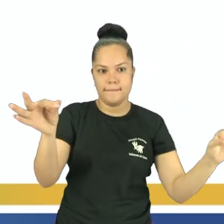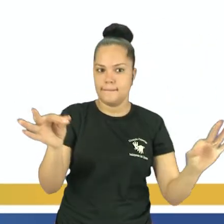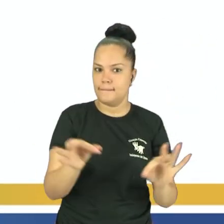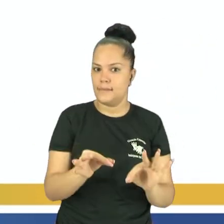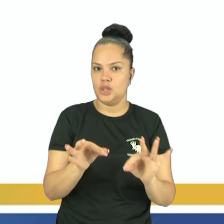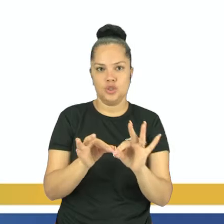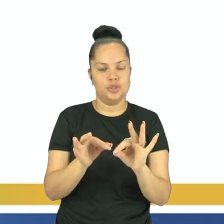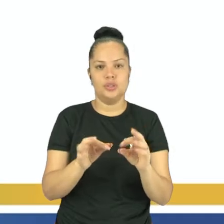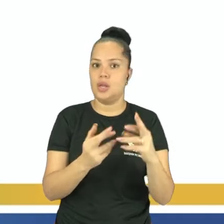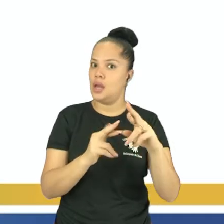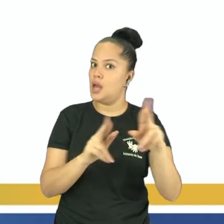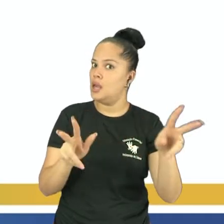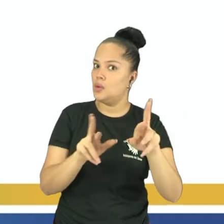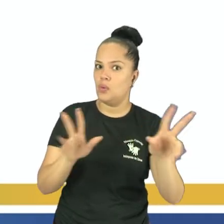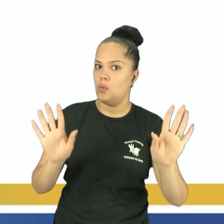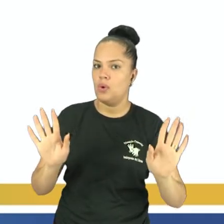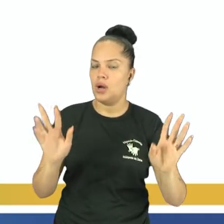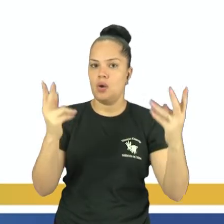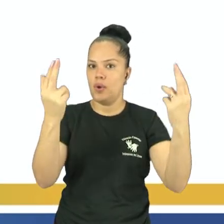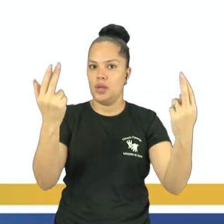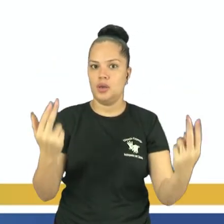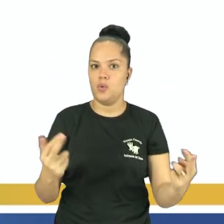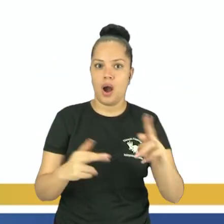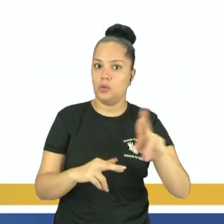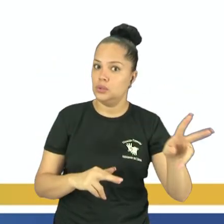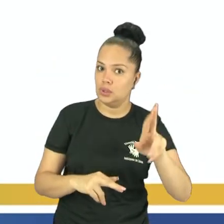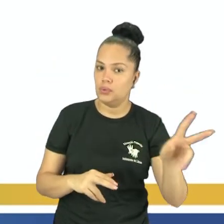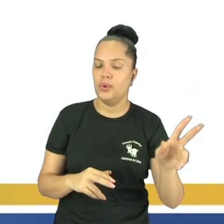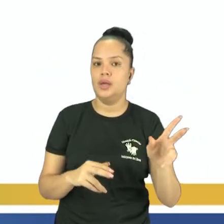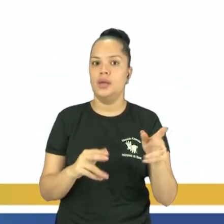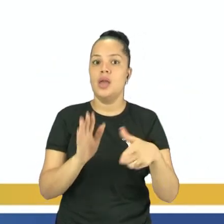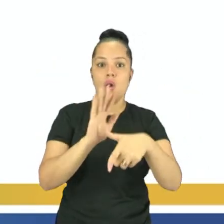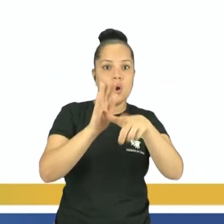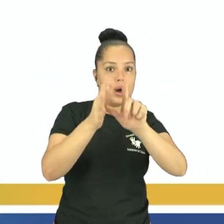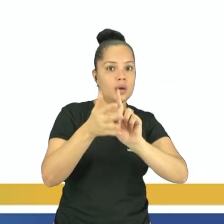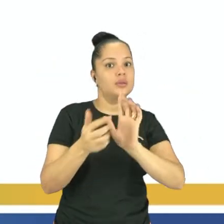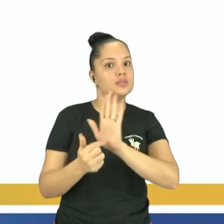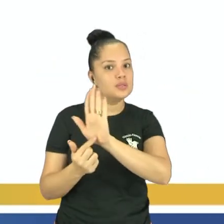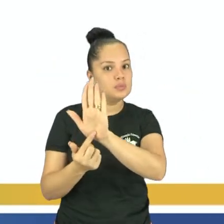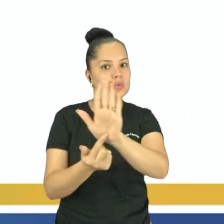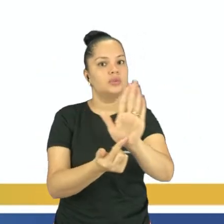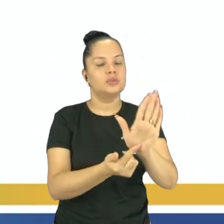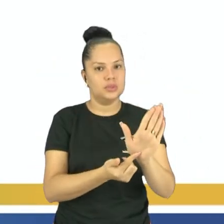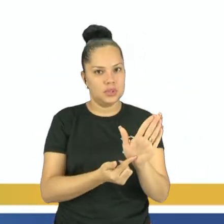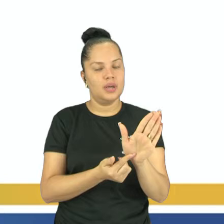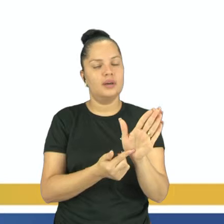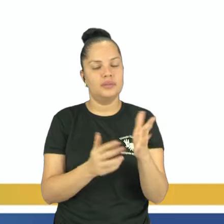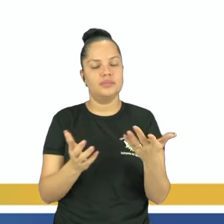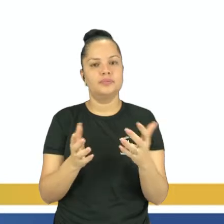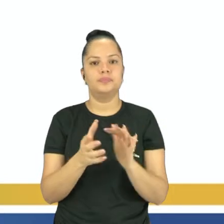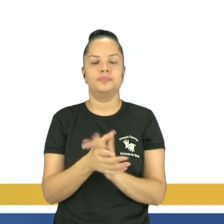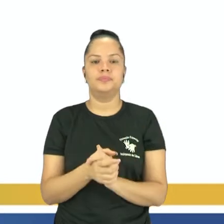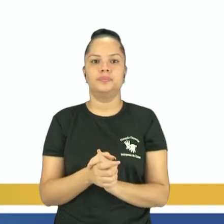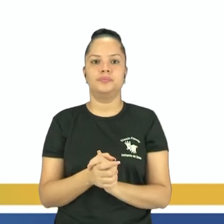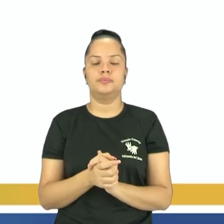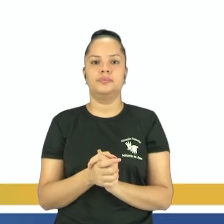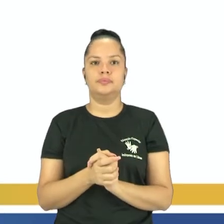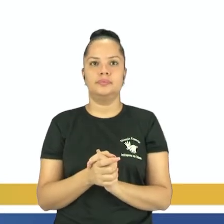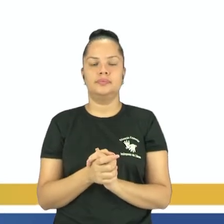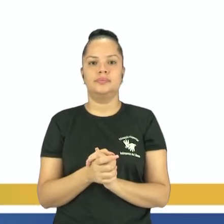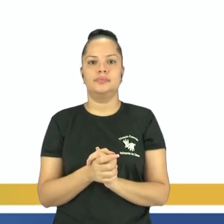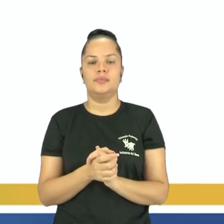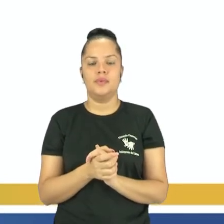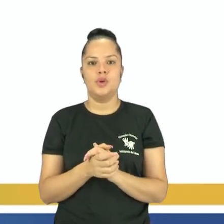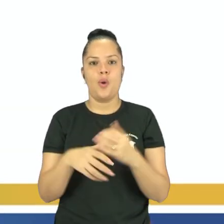retângulo que nós apresentamos lá no slide anterior. Ele apresentava todos os ângulos com a mesma medida, mas não apresentava todos os lados com a